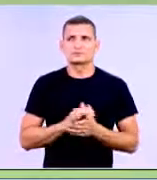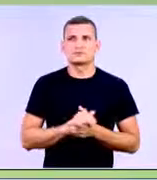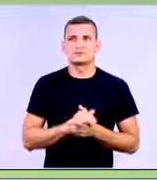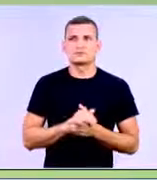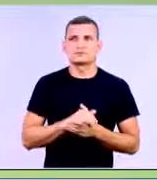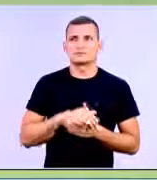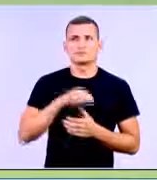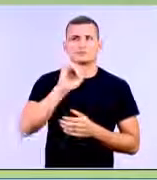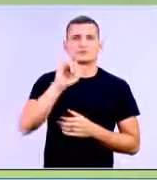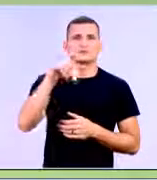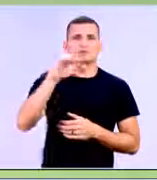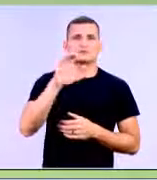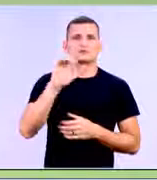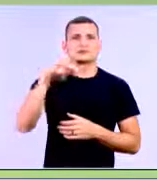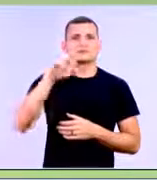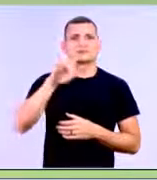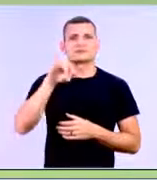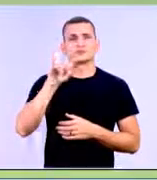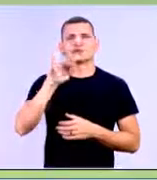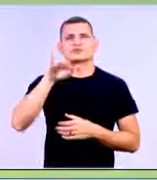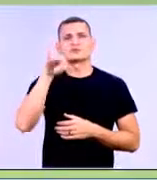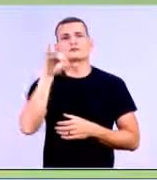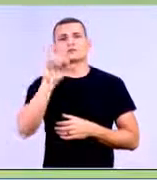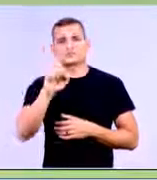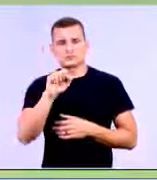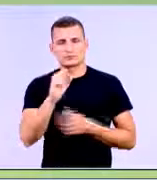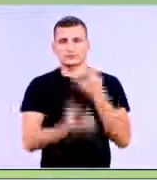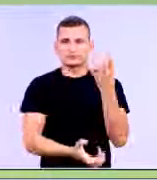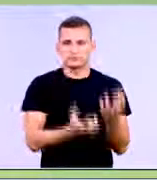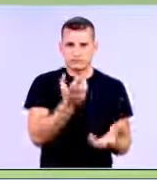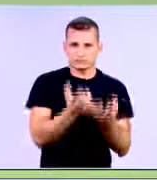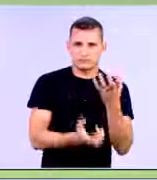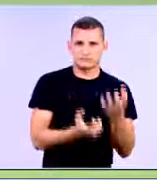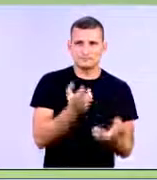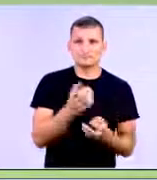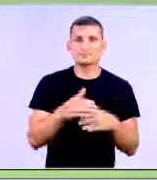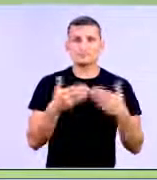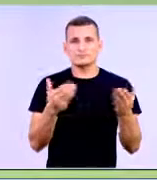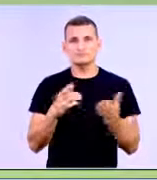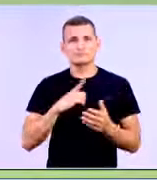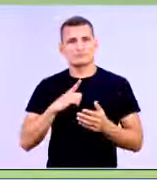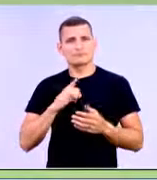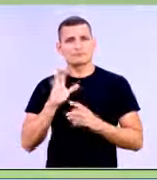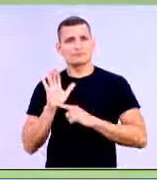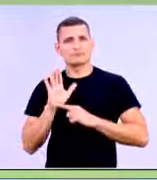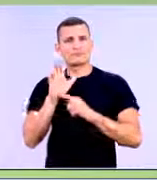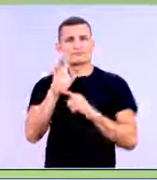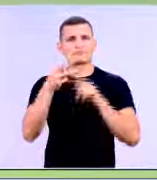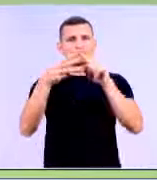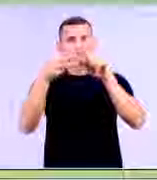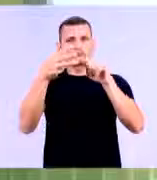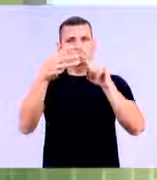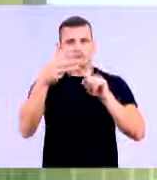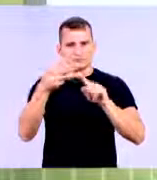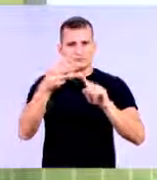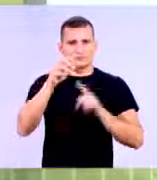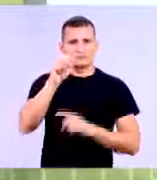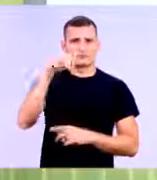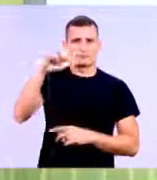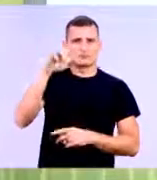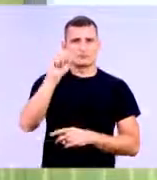os incendiários e tantos outros, né? Então, aqui nós apresentamos os 3 tipos de ameaças: